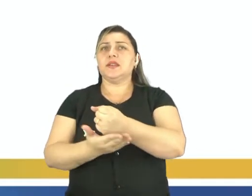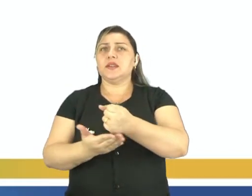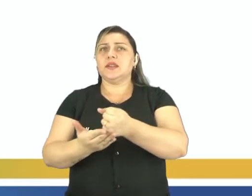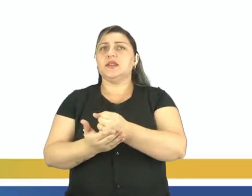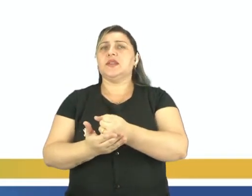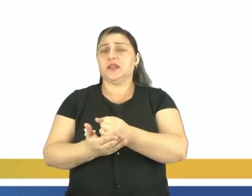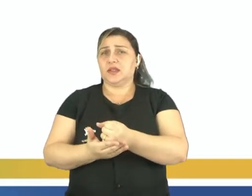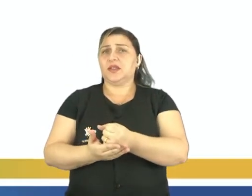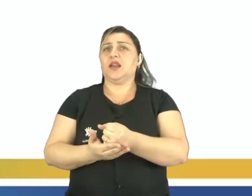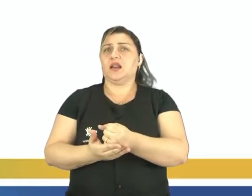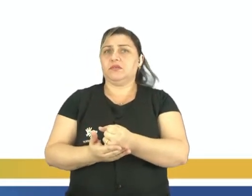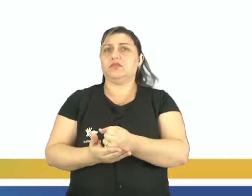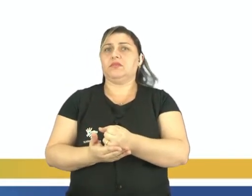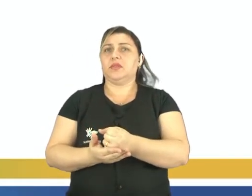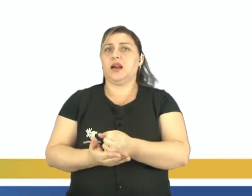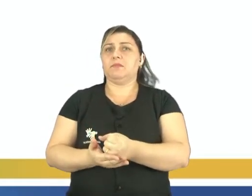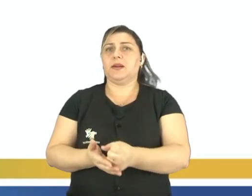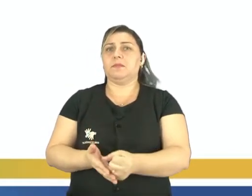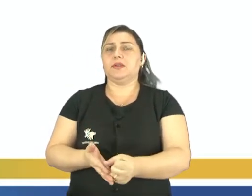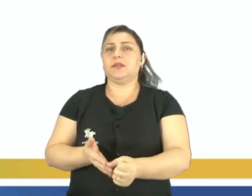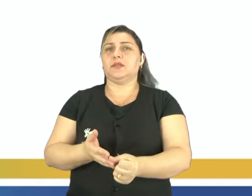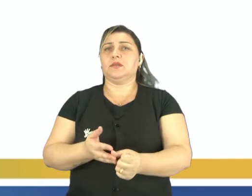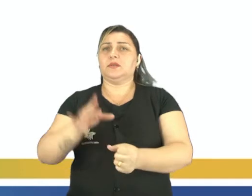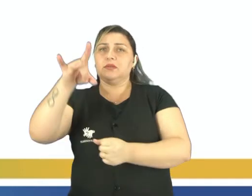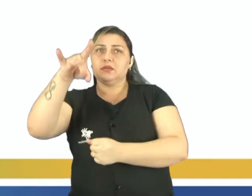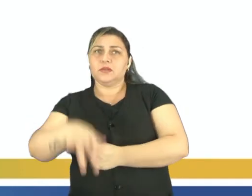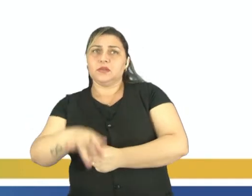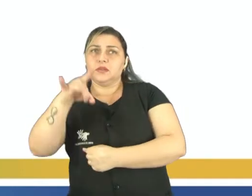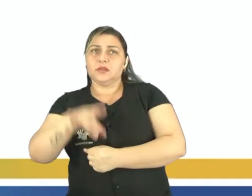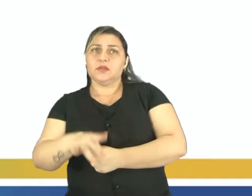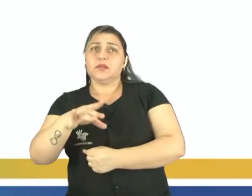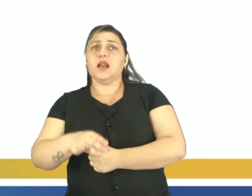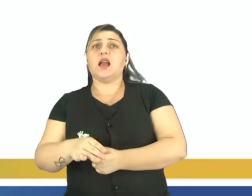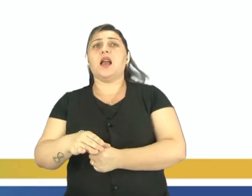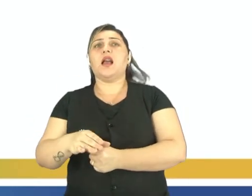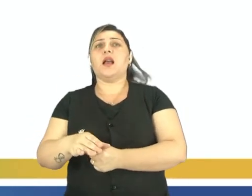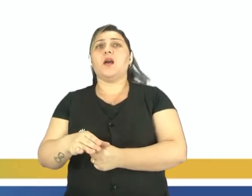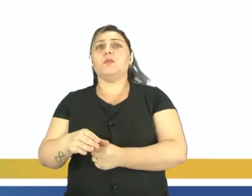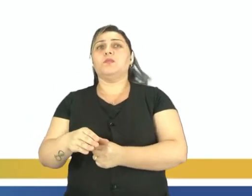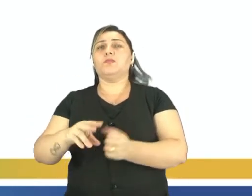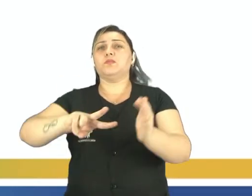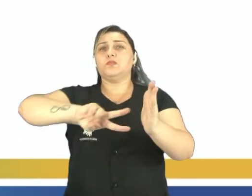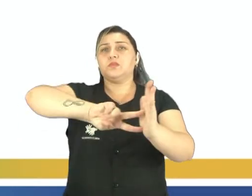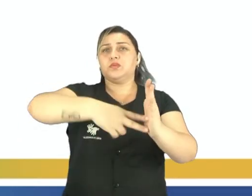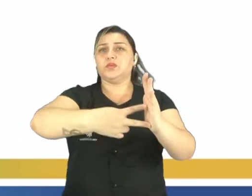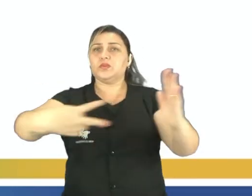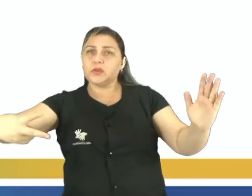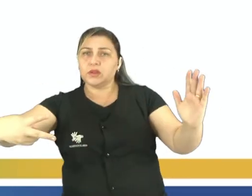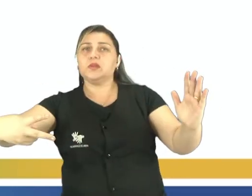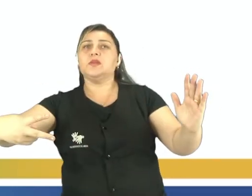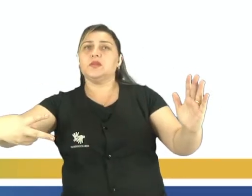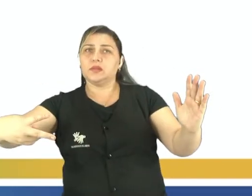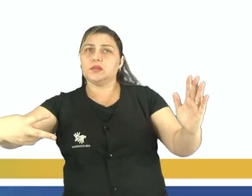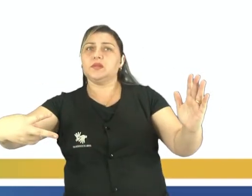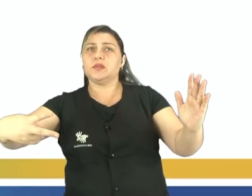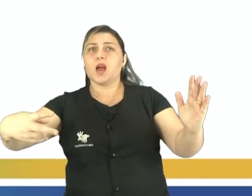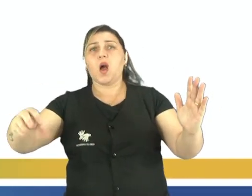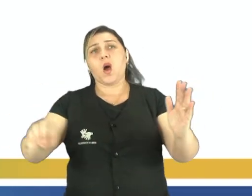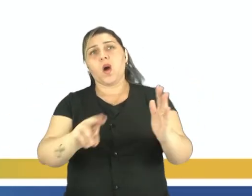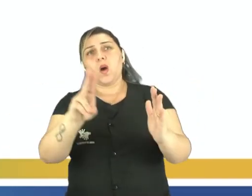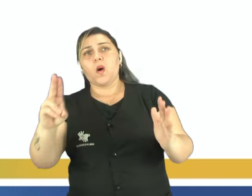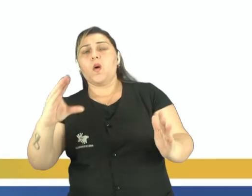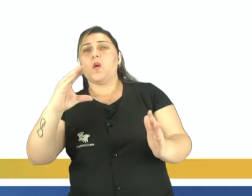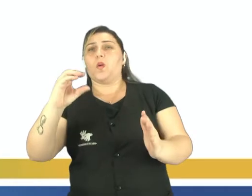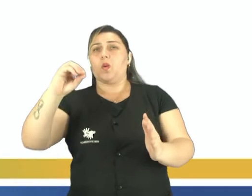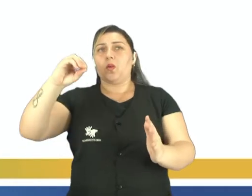como validade absoluta. E, por último, argumento de causa-consequência, onde nós temos aí uma consequência